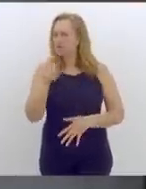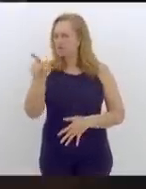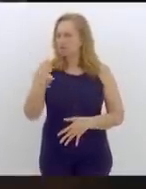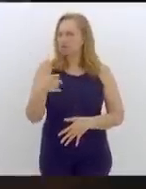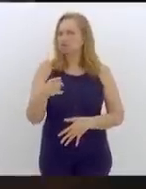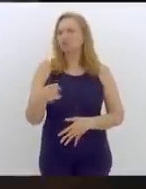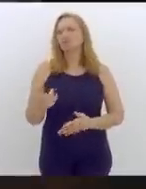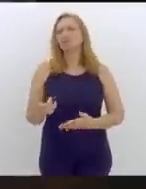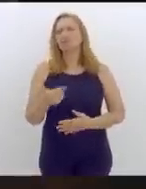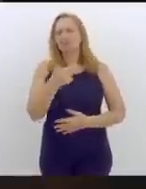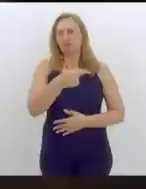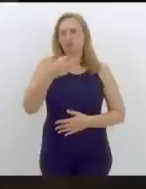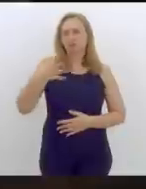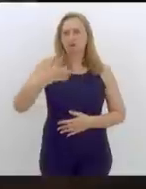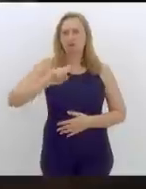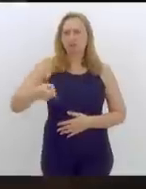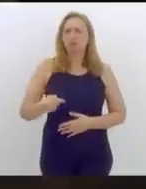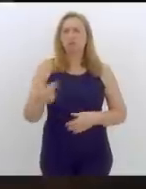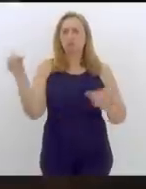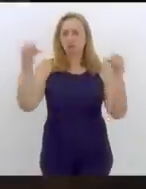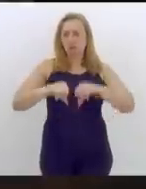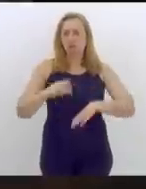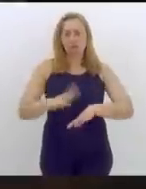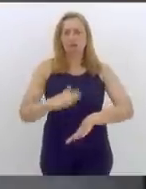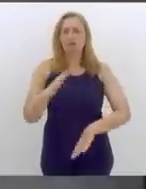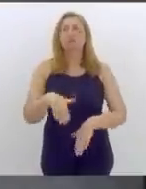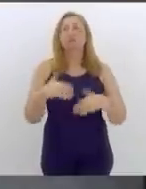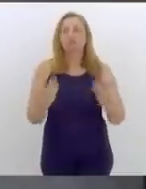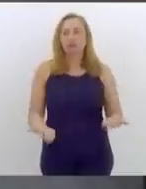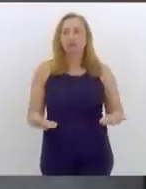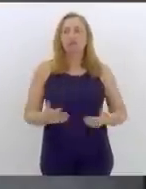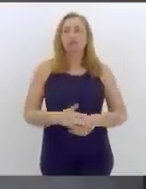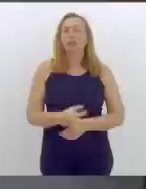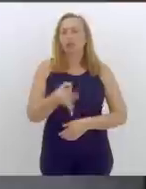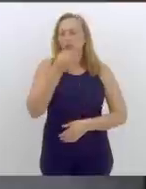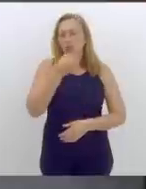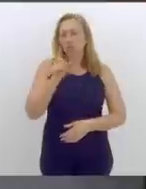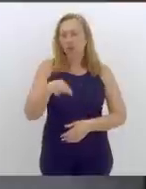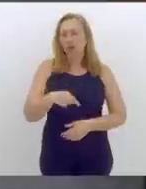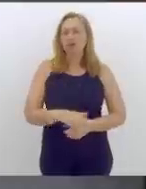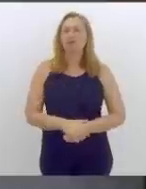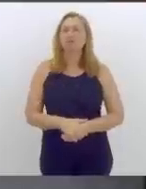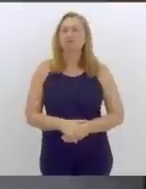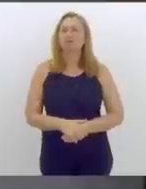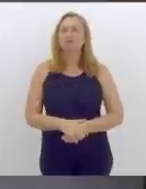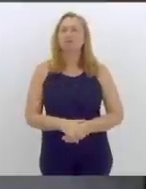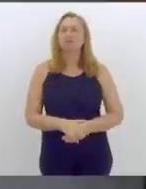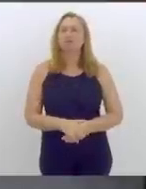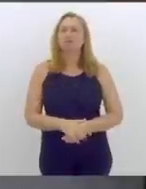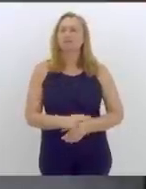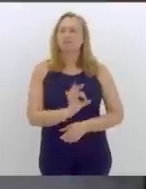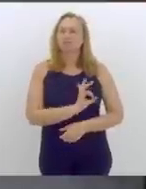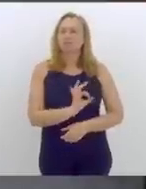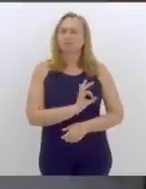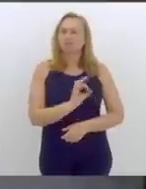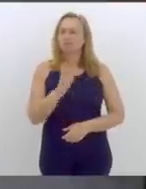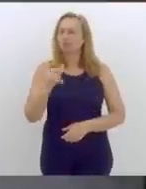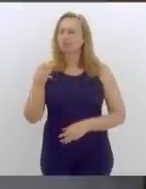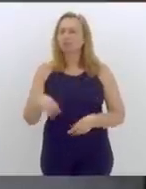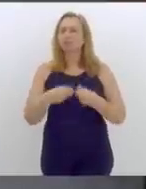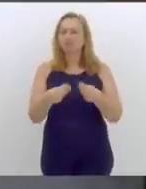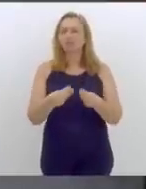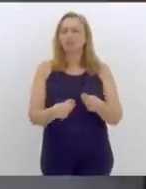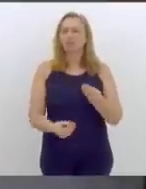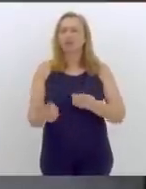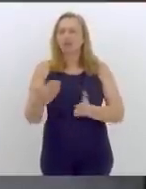24 mil Então piorou né piorou então aqui a sugestão é essa Eu acho que na polícia Nunca vai dar tem que